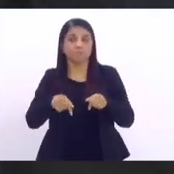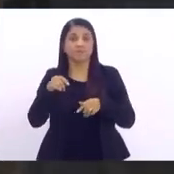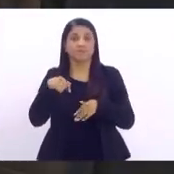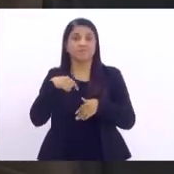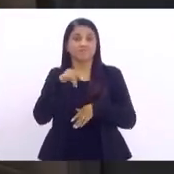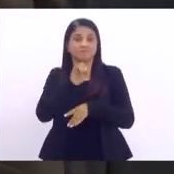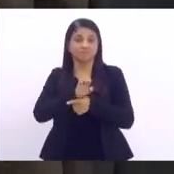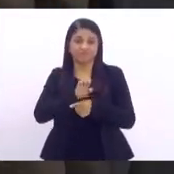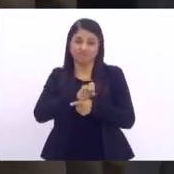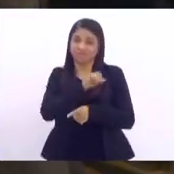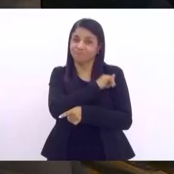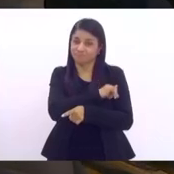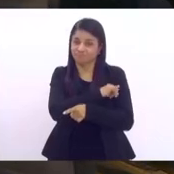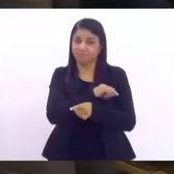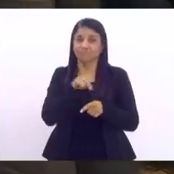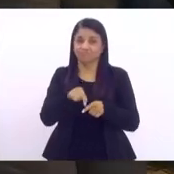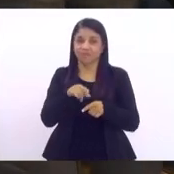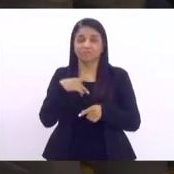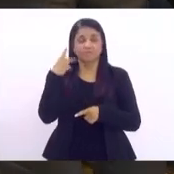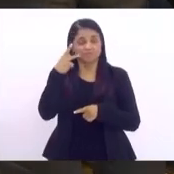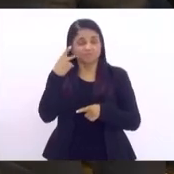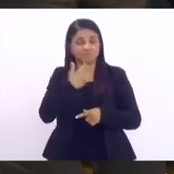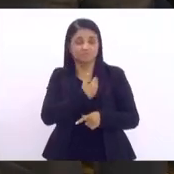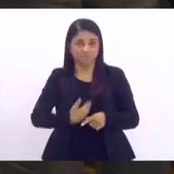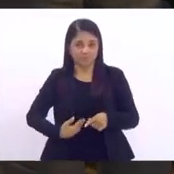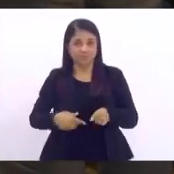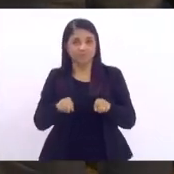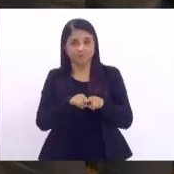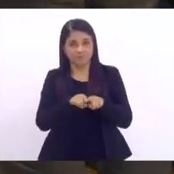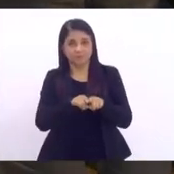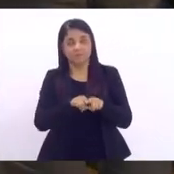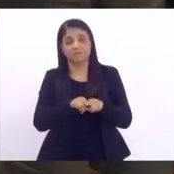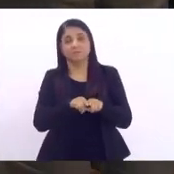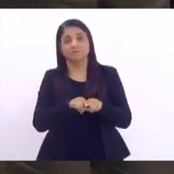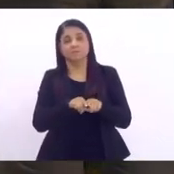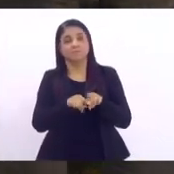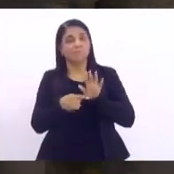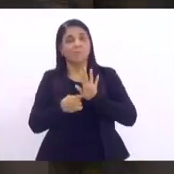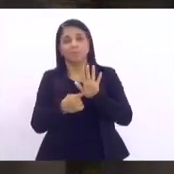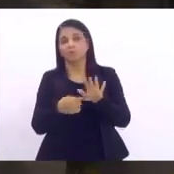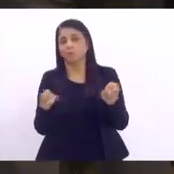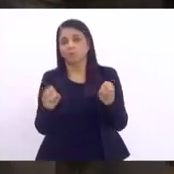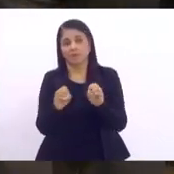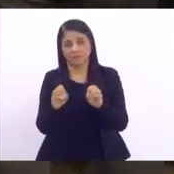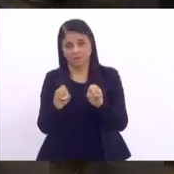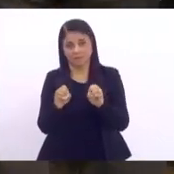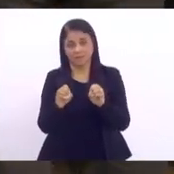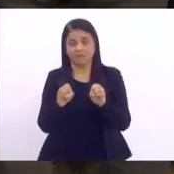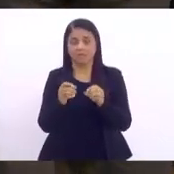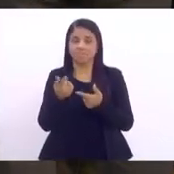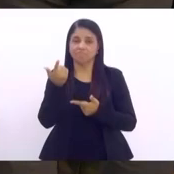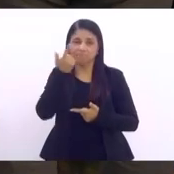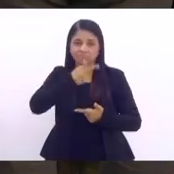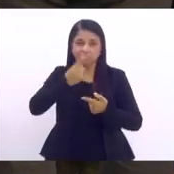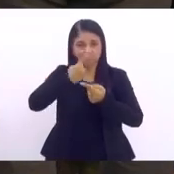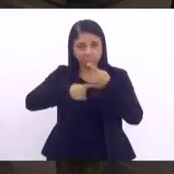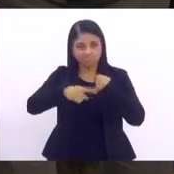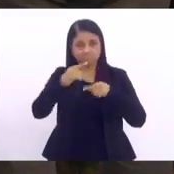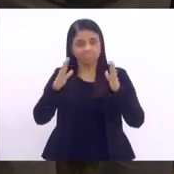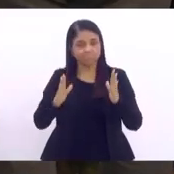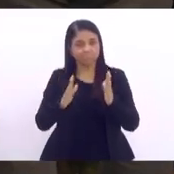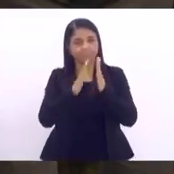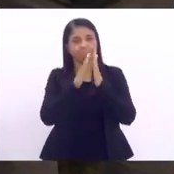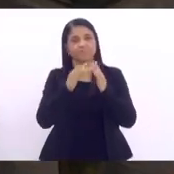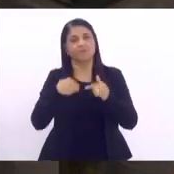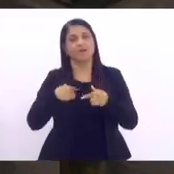políticas públicas de segurança, que até agora não mostrou se vai superar a lógica do confronto, a lógica da guerra, e